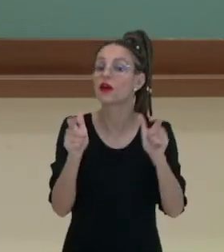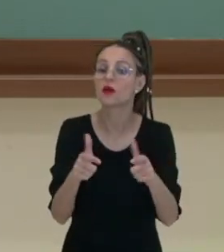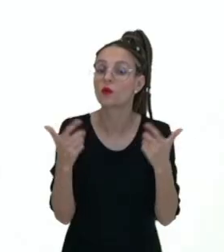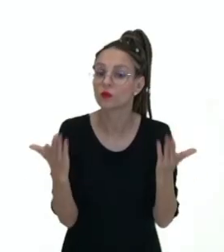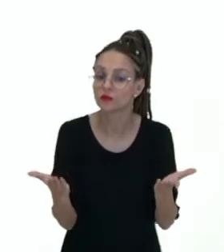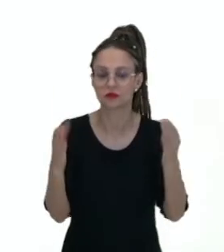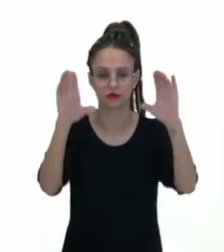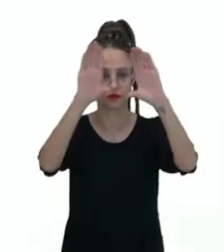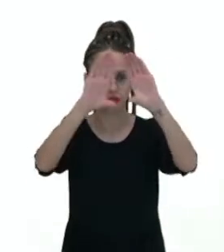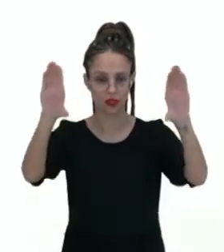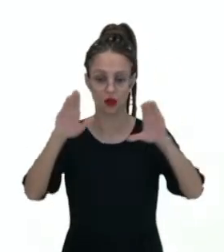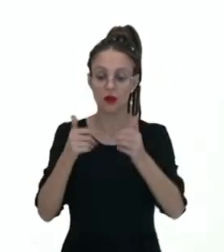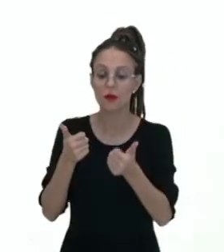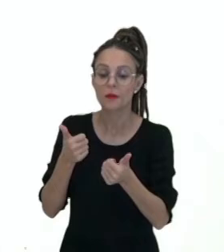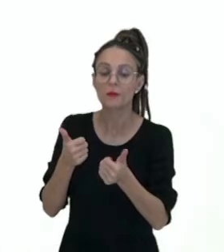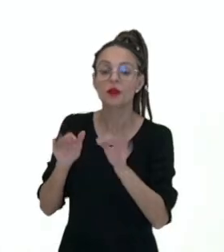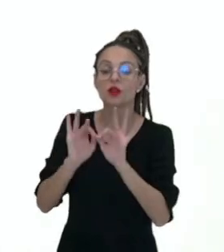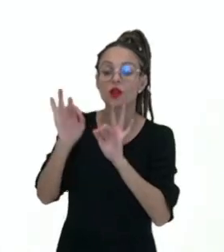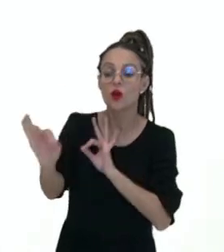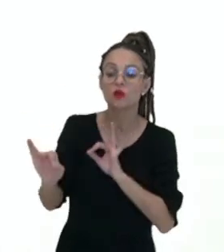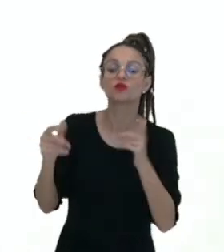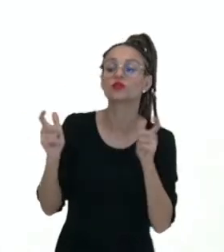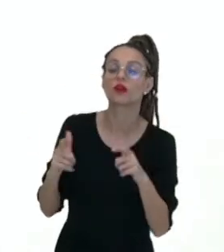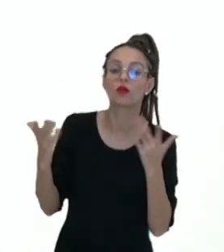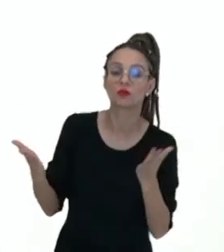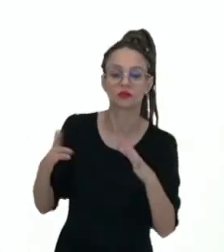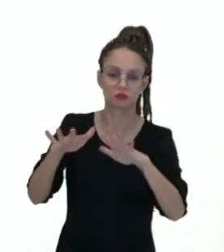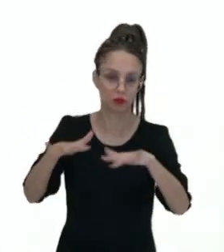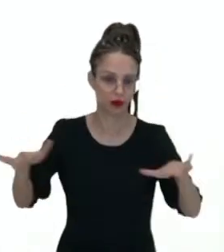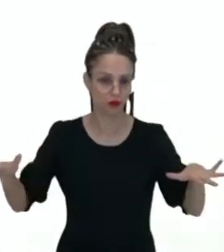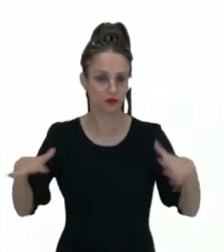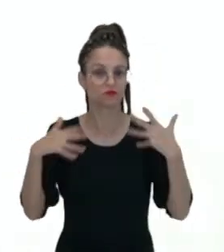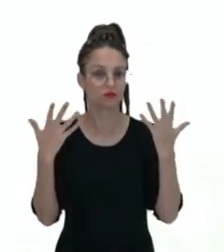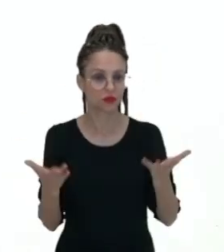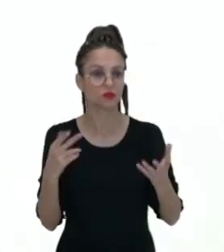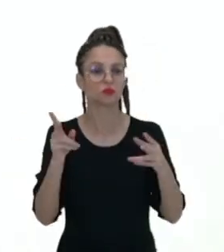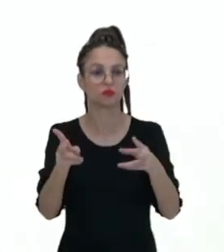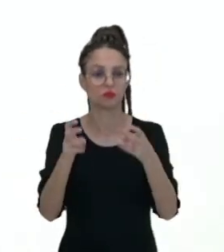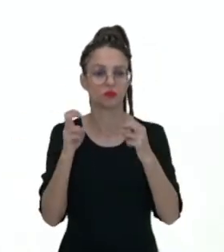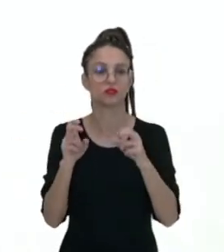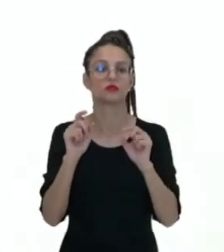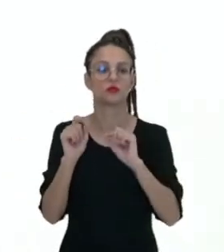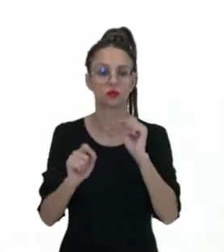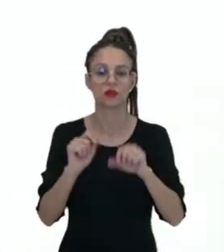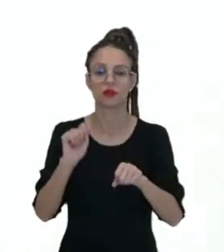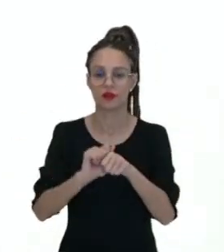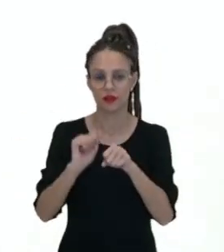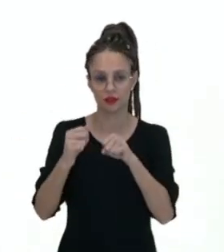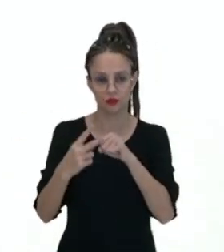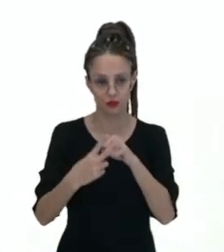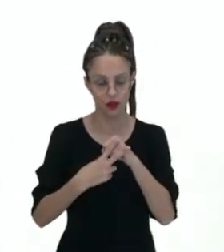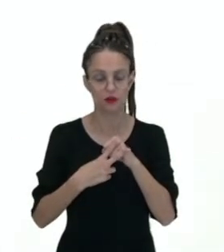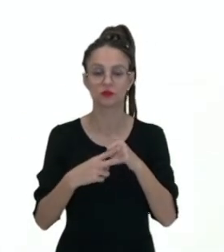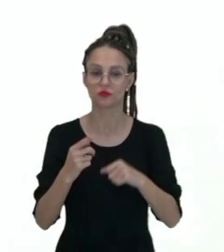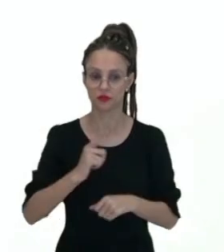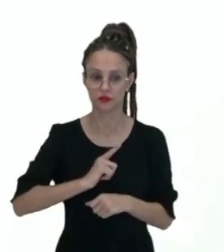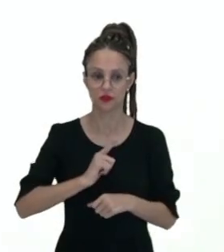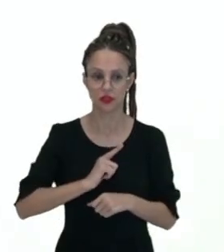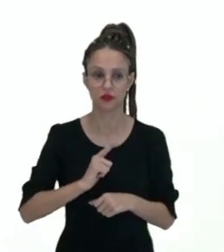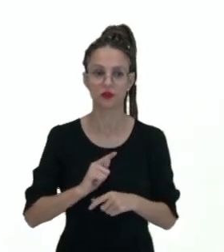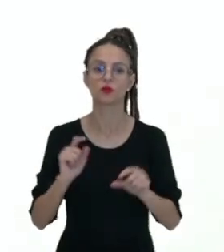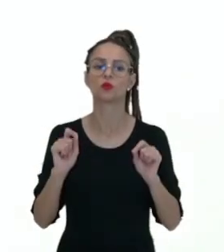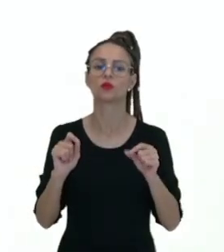Do céu. Estava longe de onde? Do mar. Eu observo os advérbios. Então, o que eu